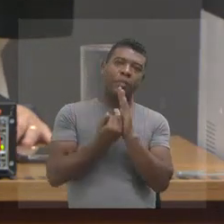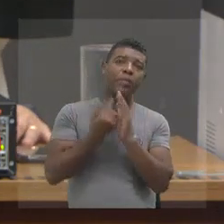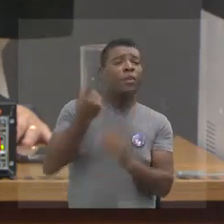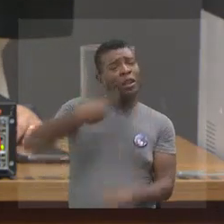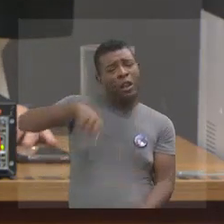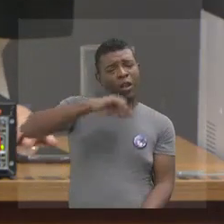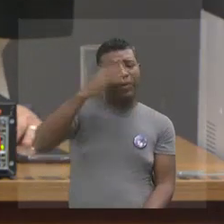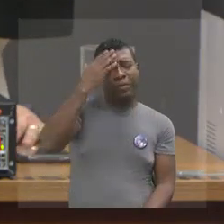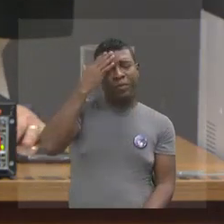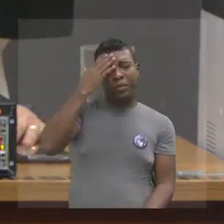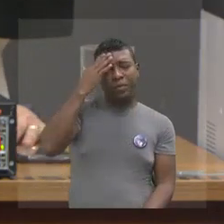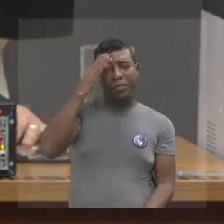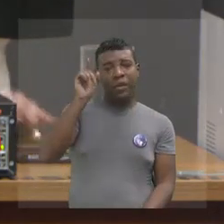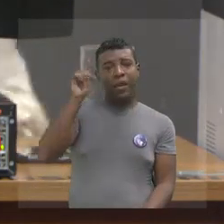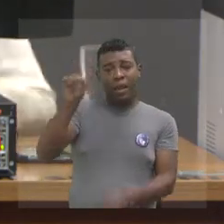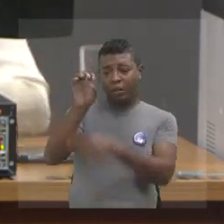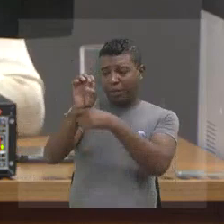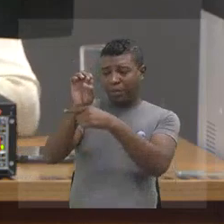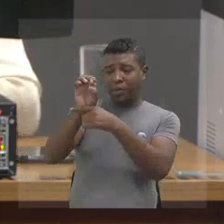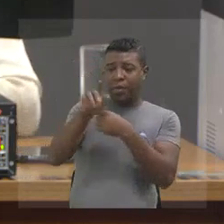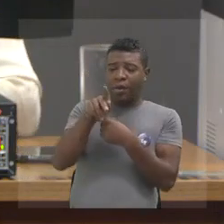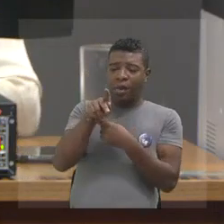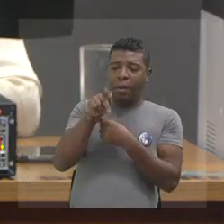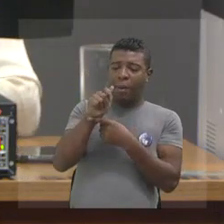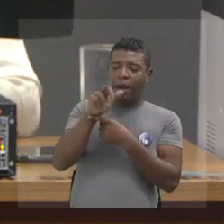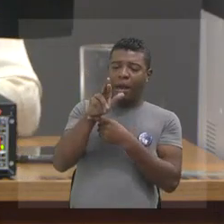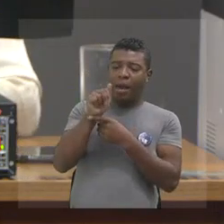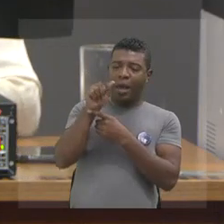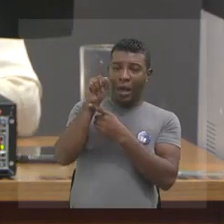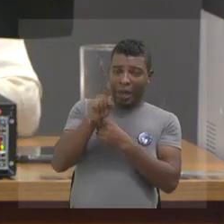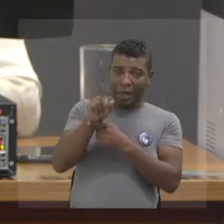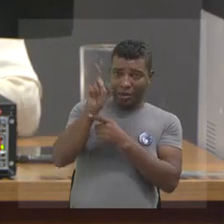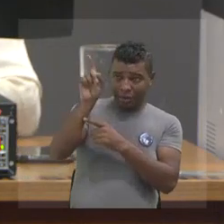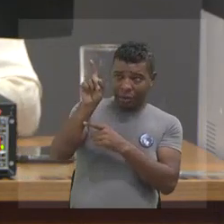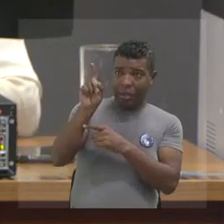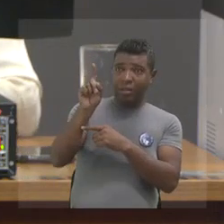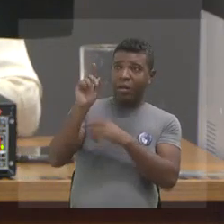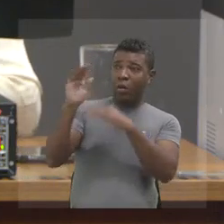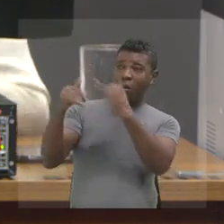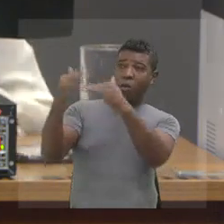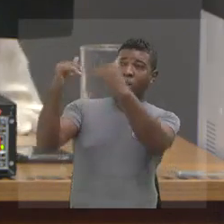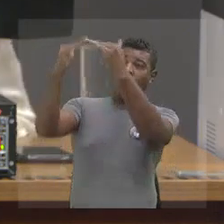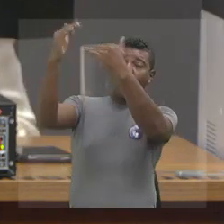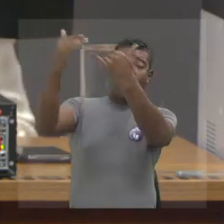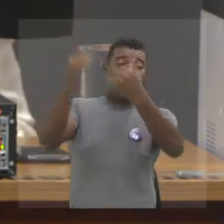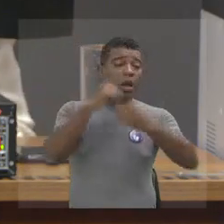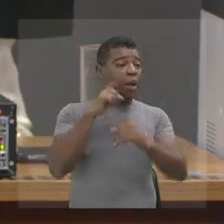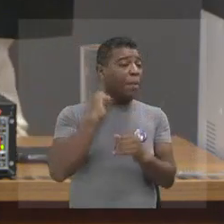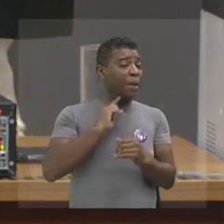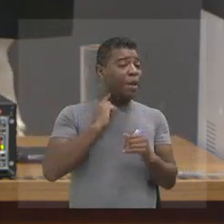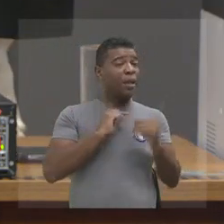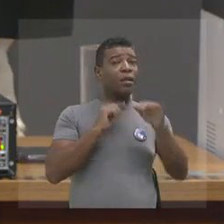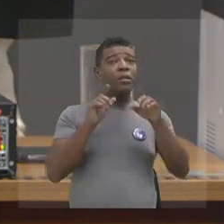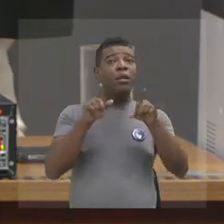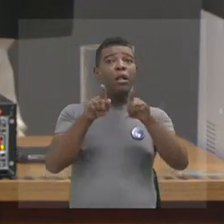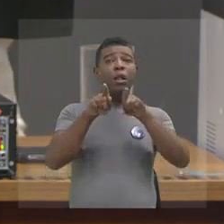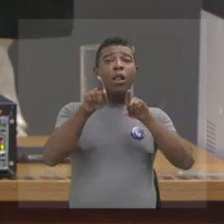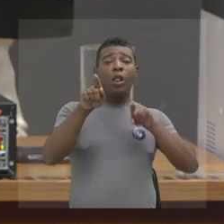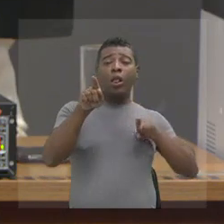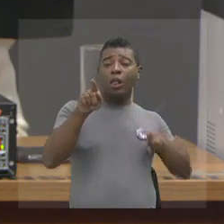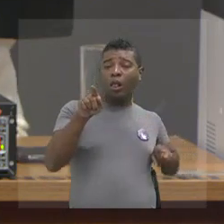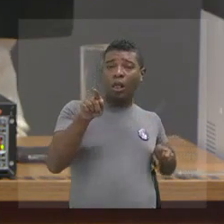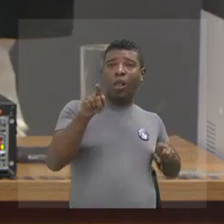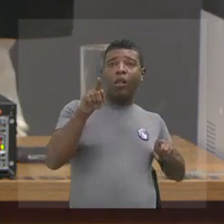está avançando muito e Minas Gerais está ficando para trás então é sobre a mineração também já que a comissão é